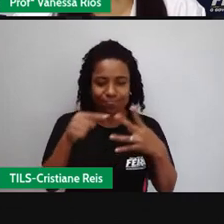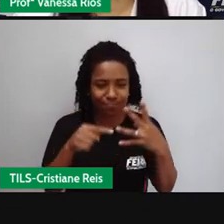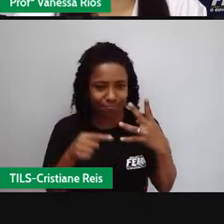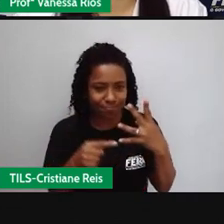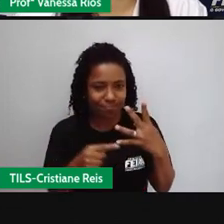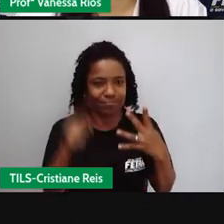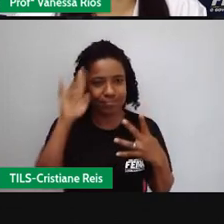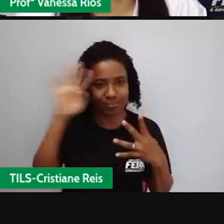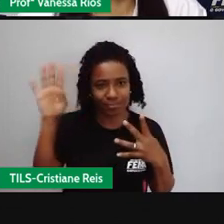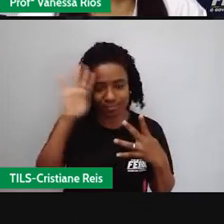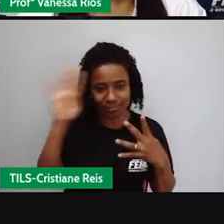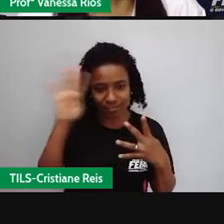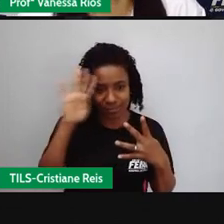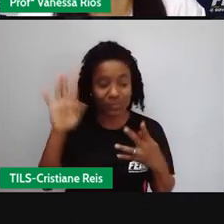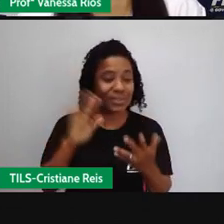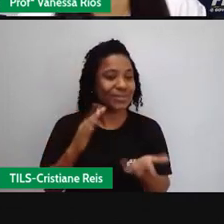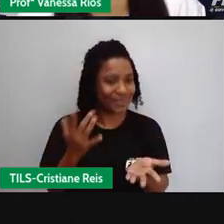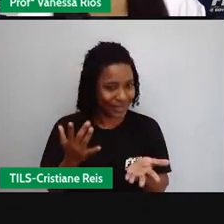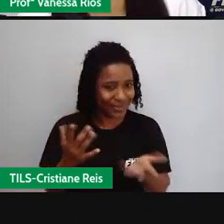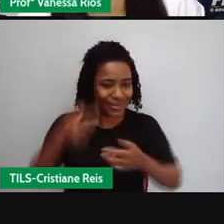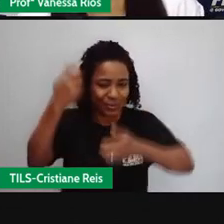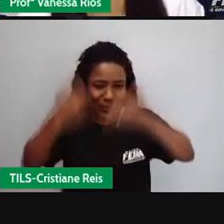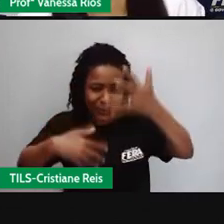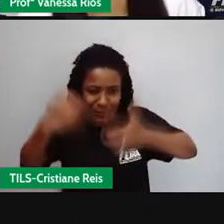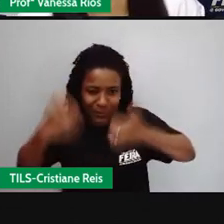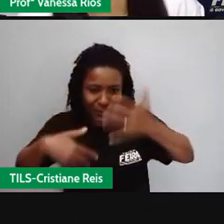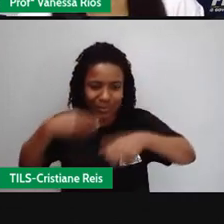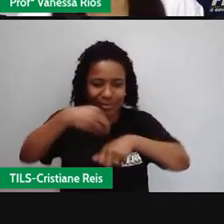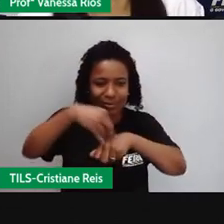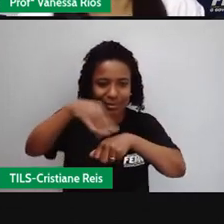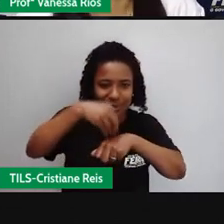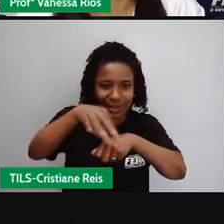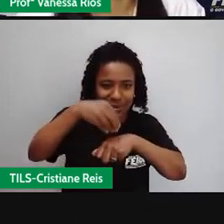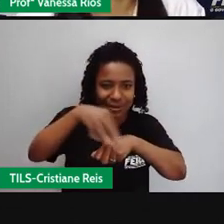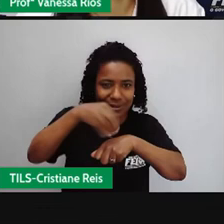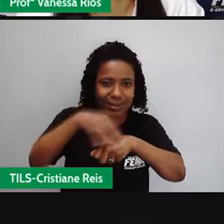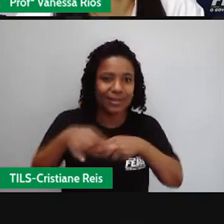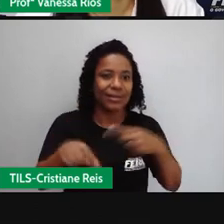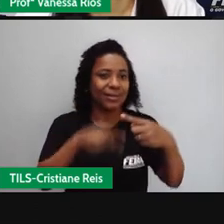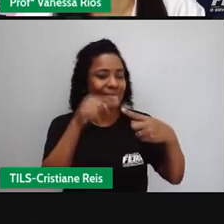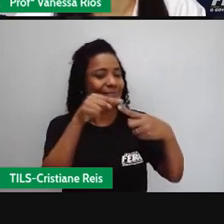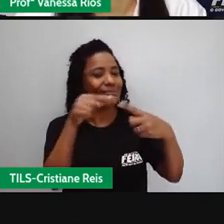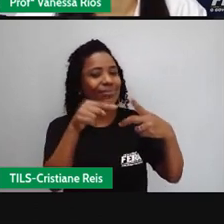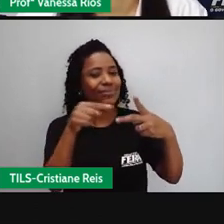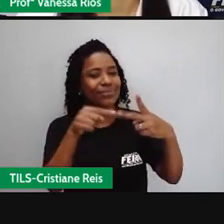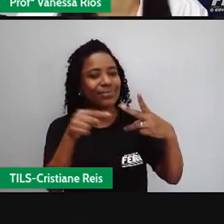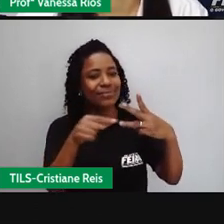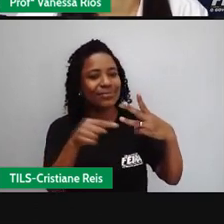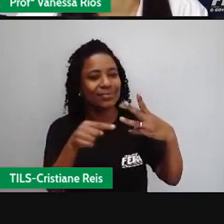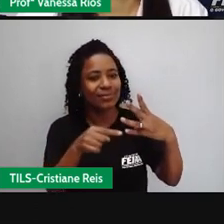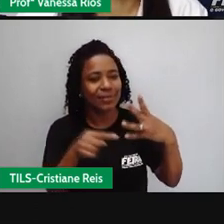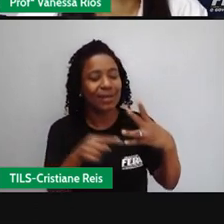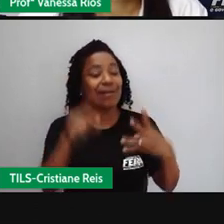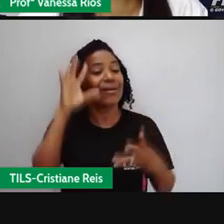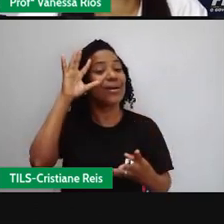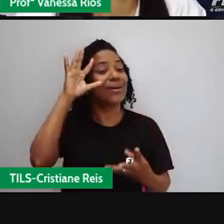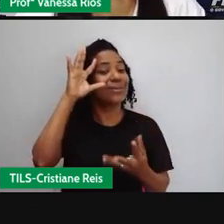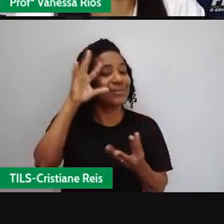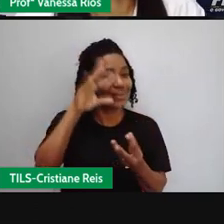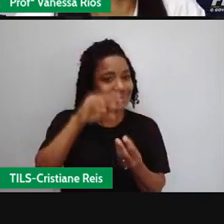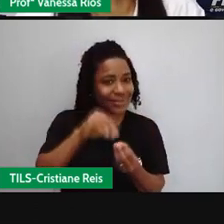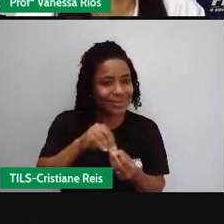a partir aí das informações, das orientações que a Pró foi passando durante o conteúdo, a gente já tenha e já pense